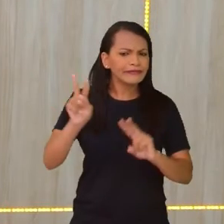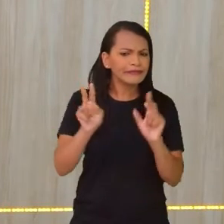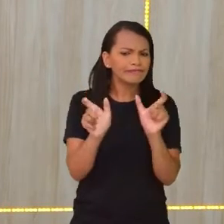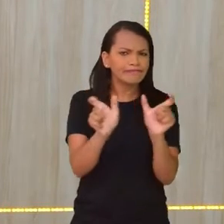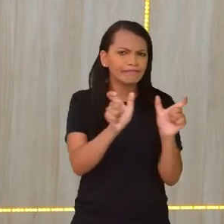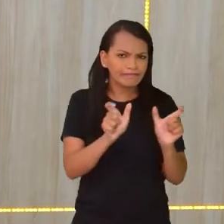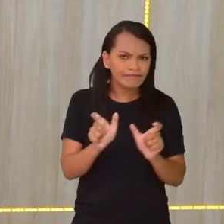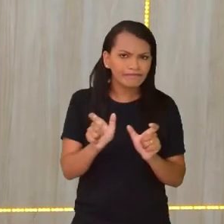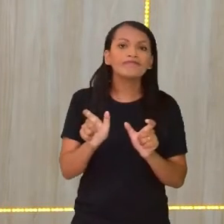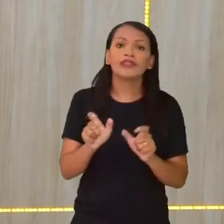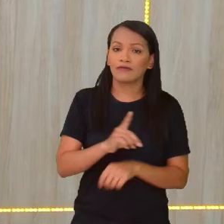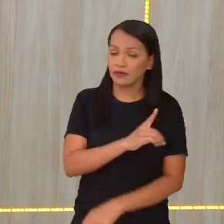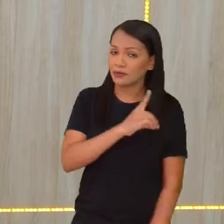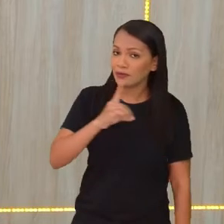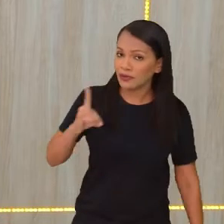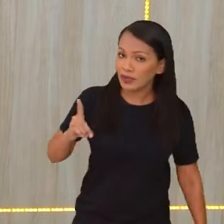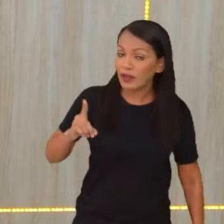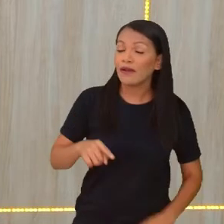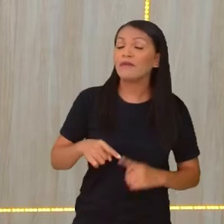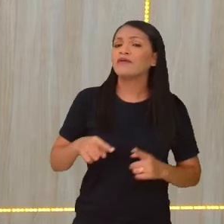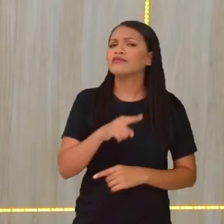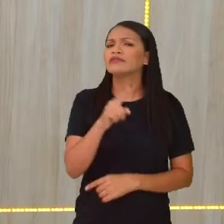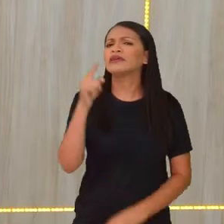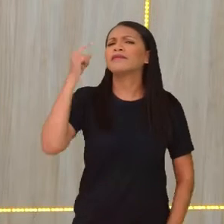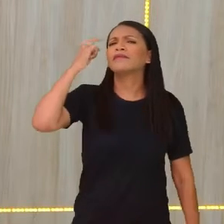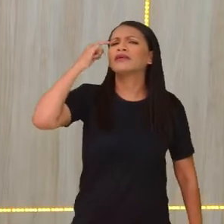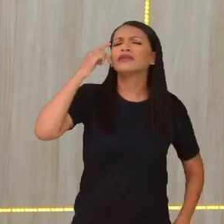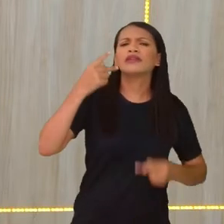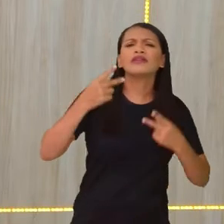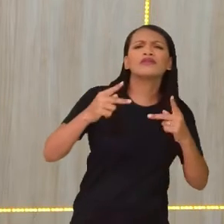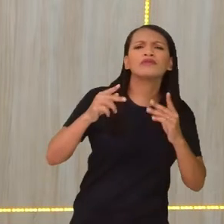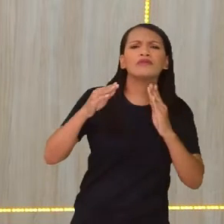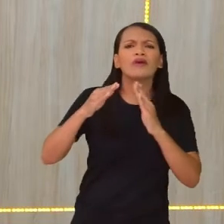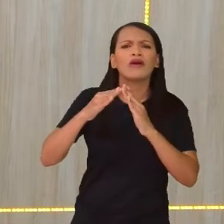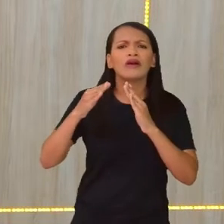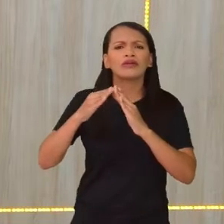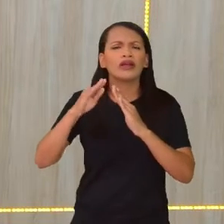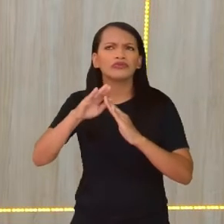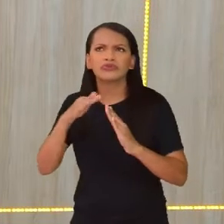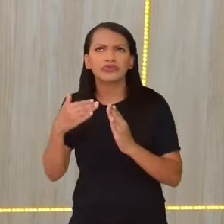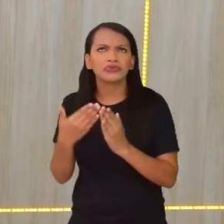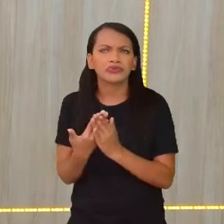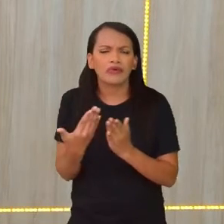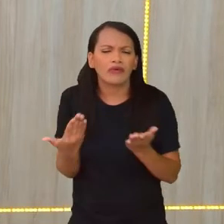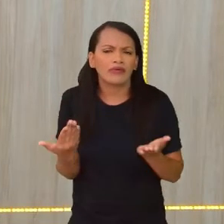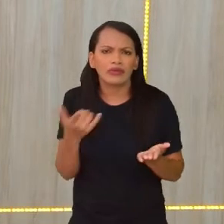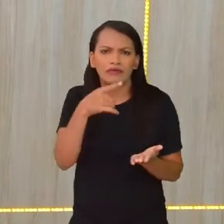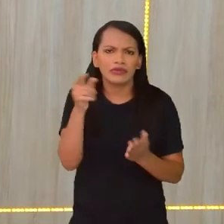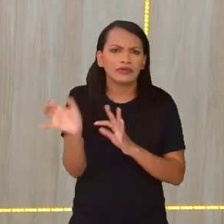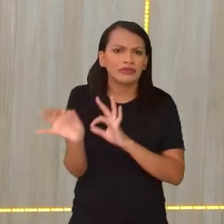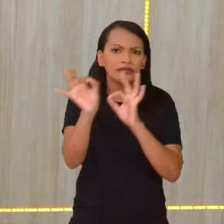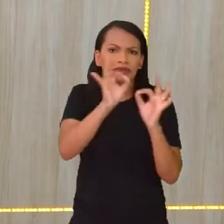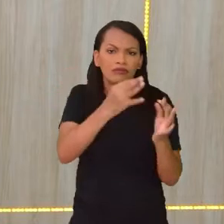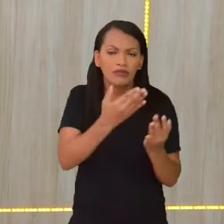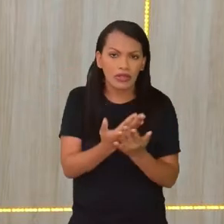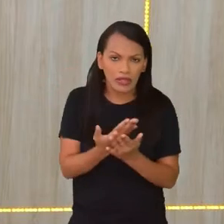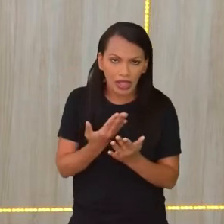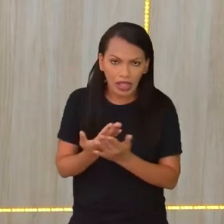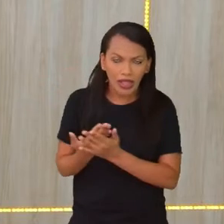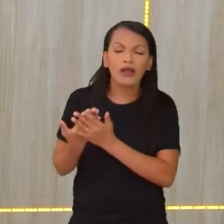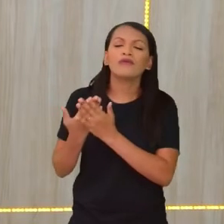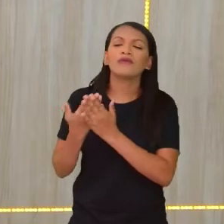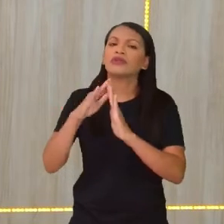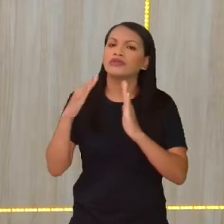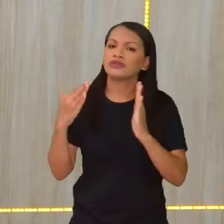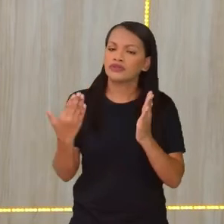né? Mas enquanto você pensa aí na sua casa ou na escola, se você estiver assistindo a aula